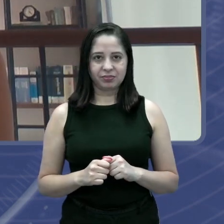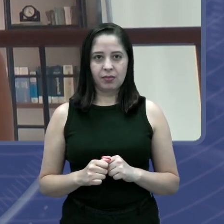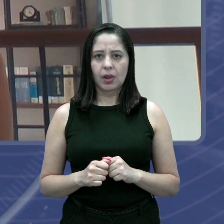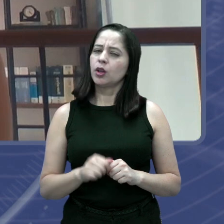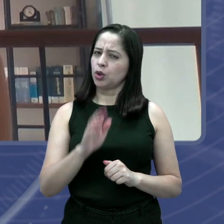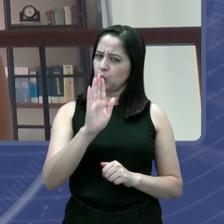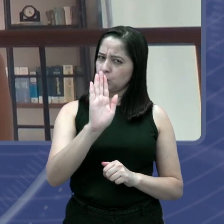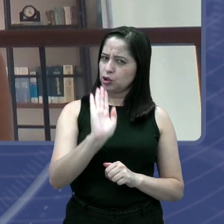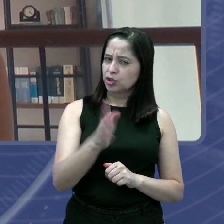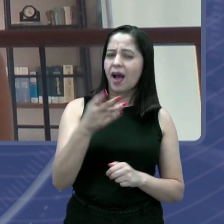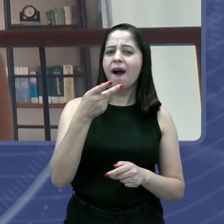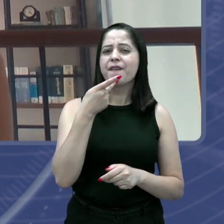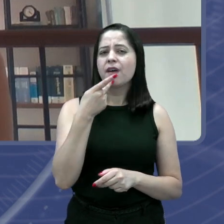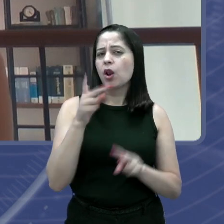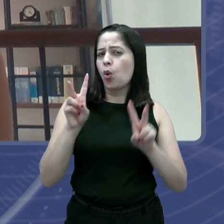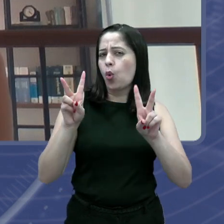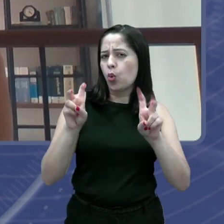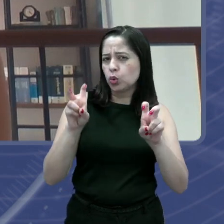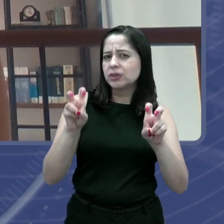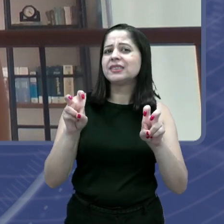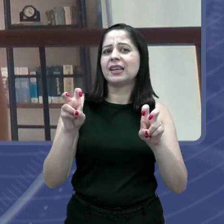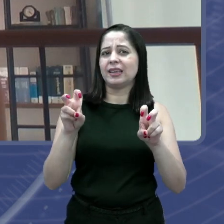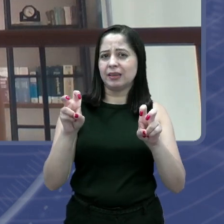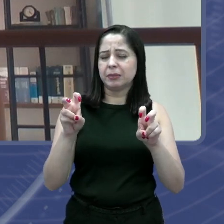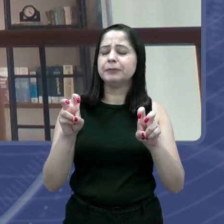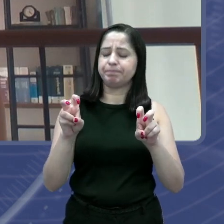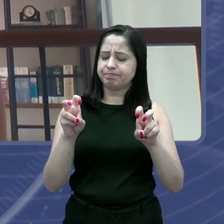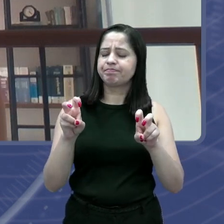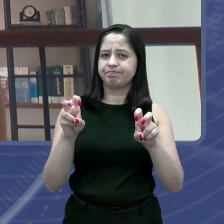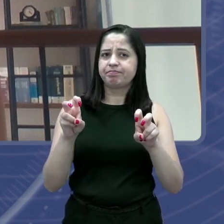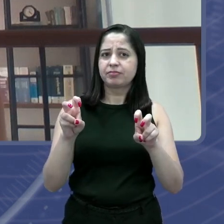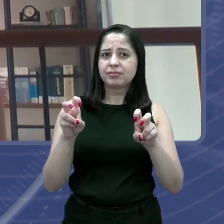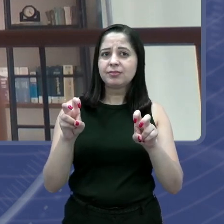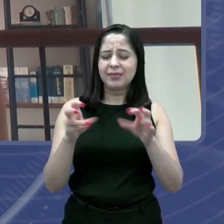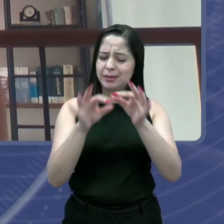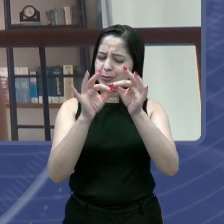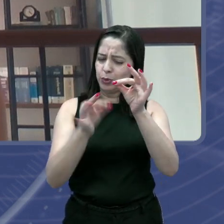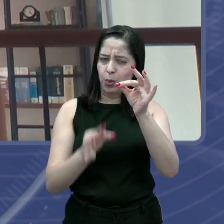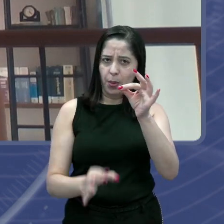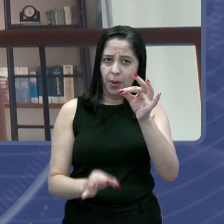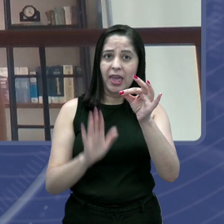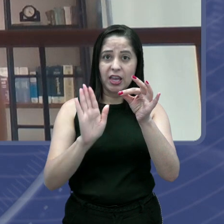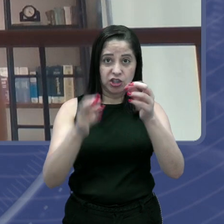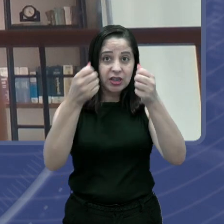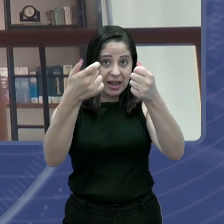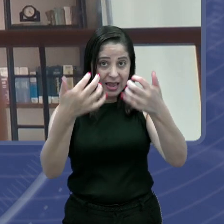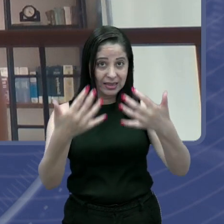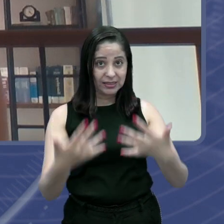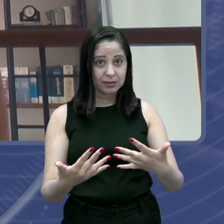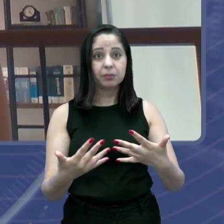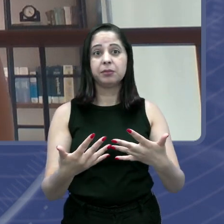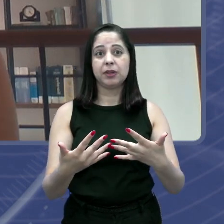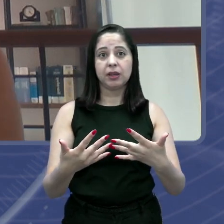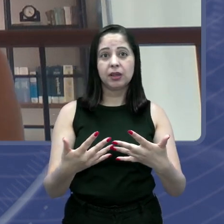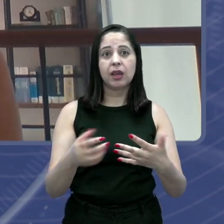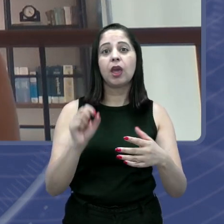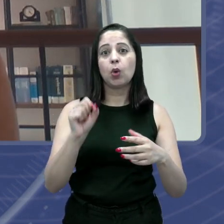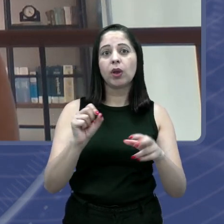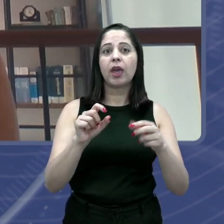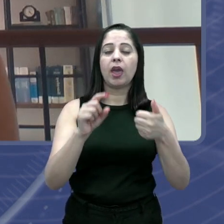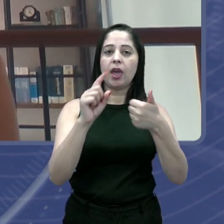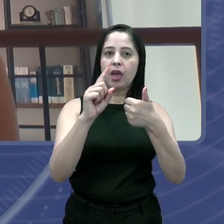né, sobre esse tema, que é bastante amplo, né? E a gente explicou logo no início, né, essa diferença,